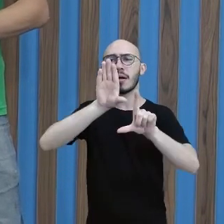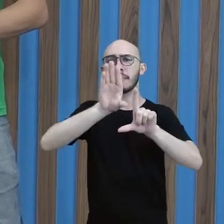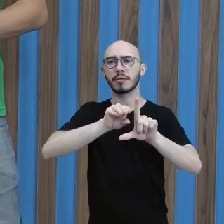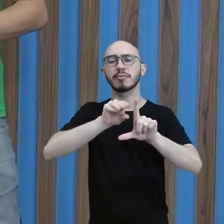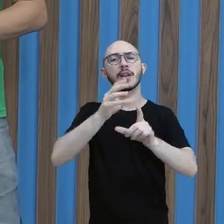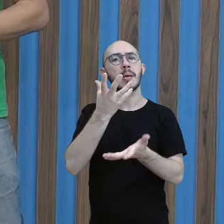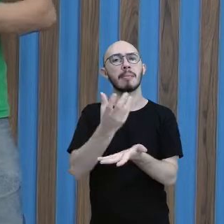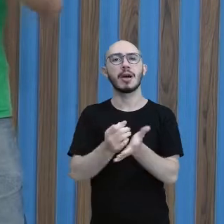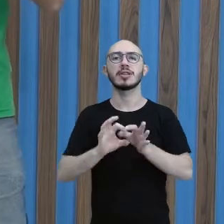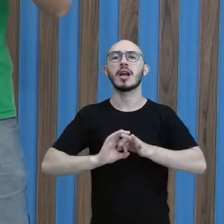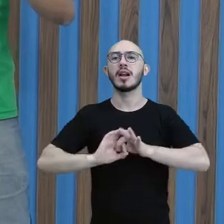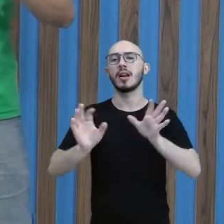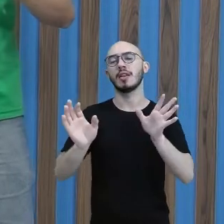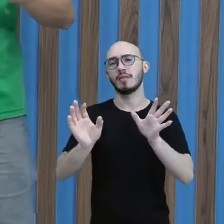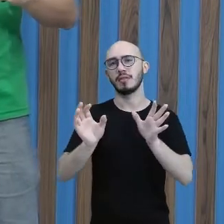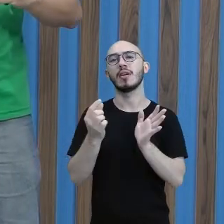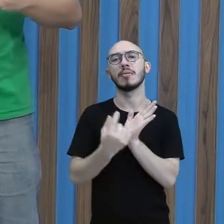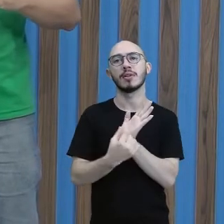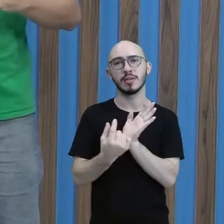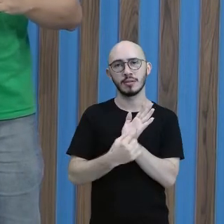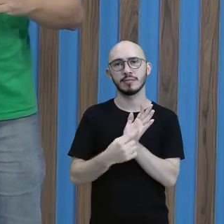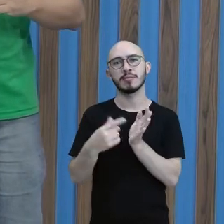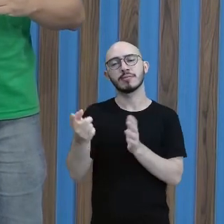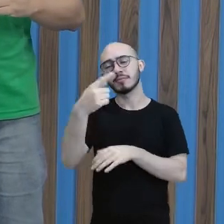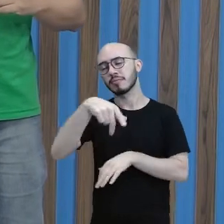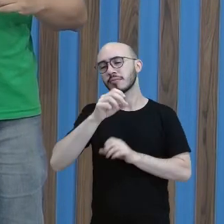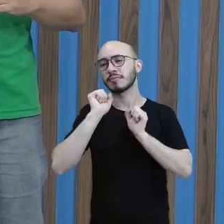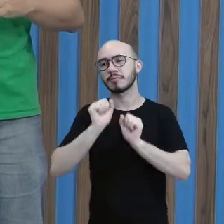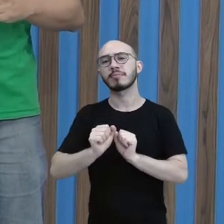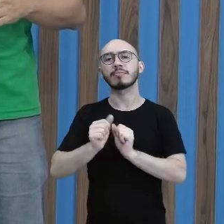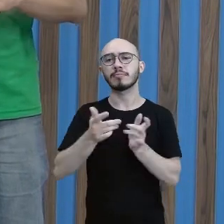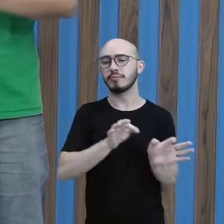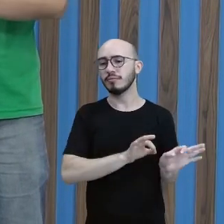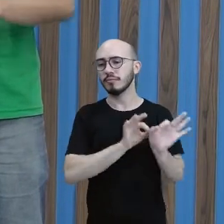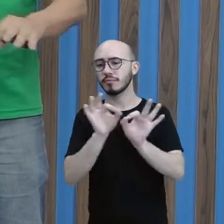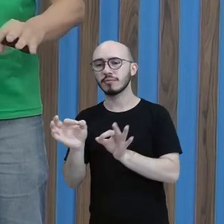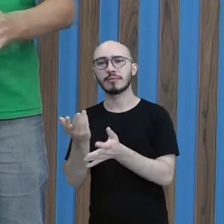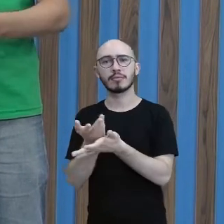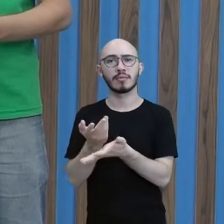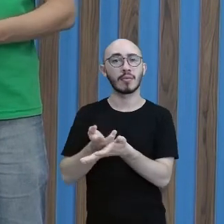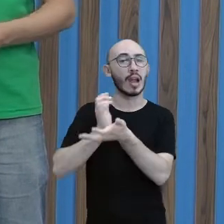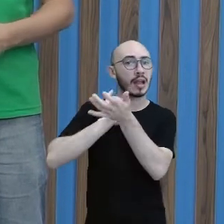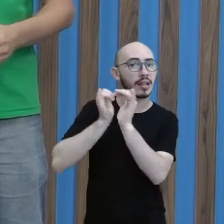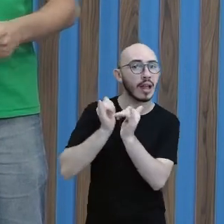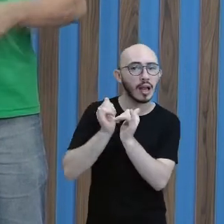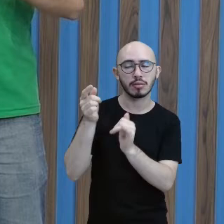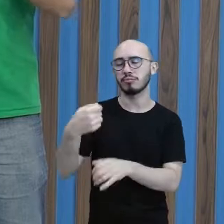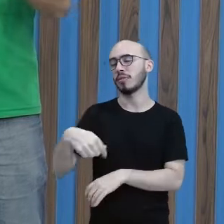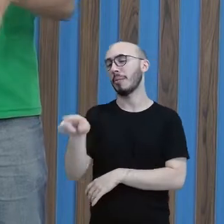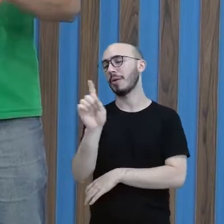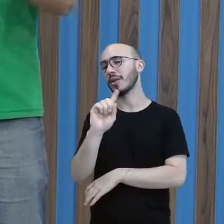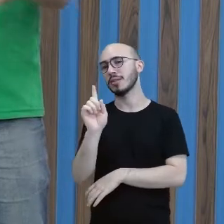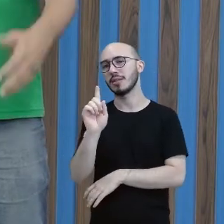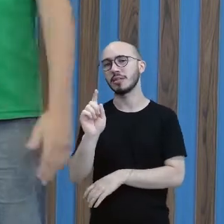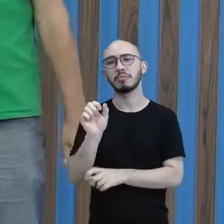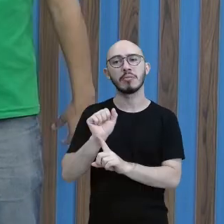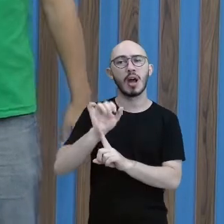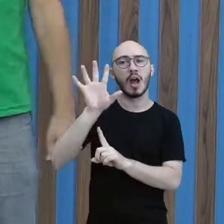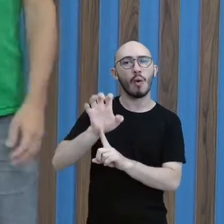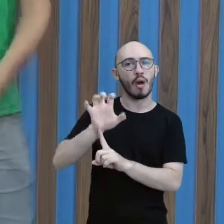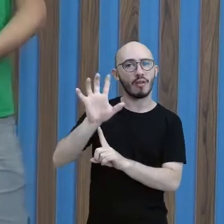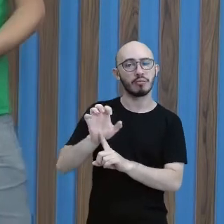ao nosso aplicativo, baixar o aplicativo do Educar Recife, onde vocês podem inclusive acompanhar as aulas sem precisar de internet, tá? Sem precisar de Wi-Fi, sem precisar